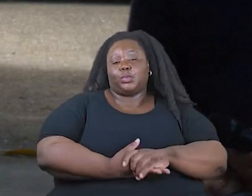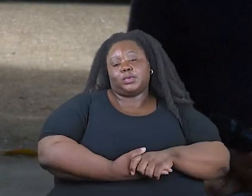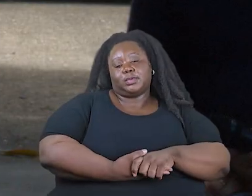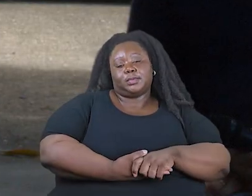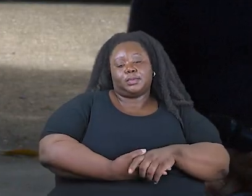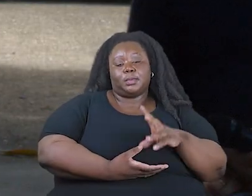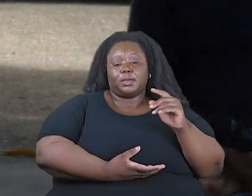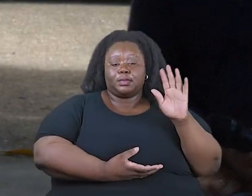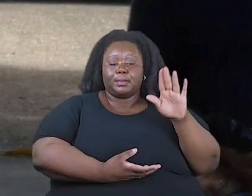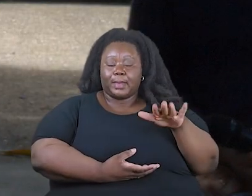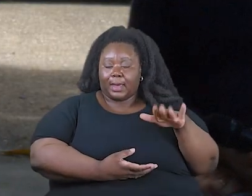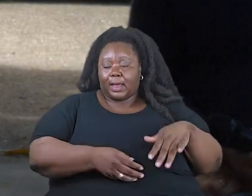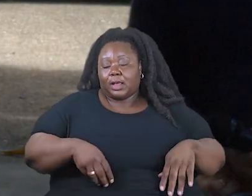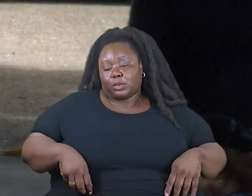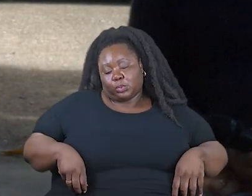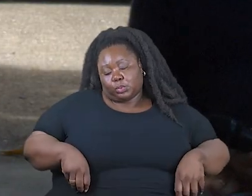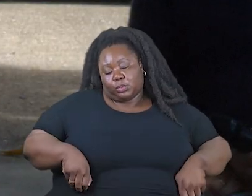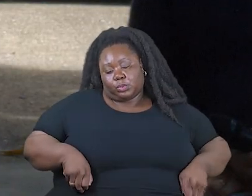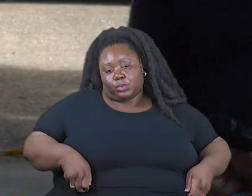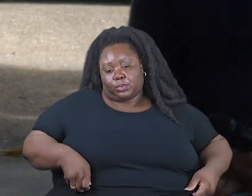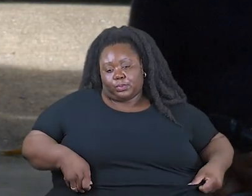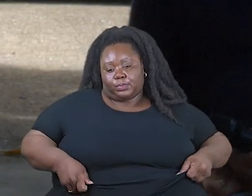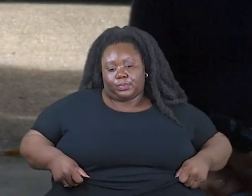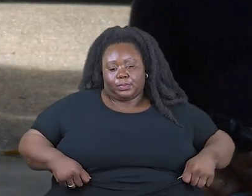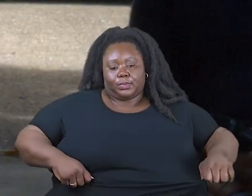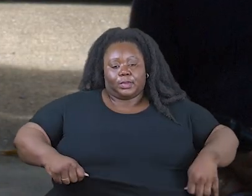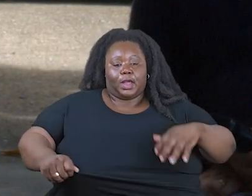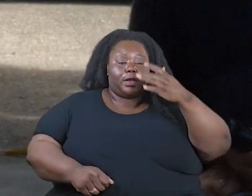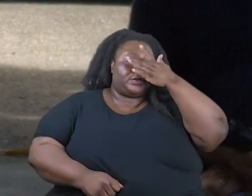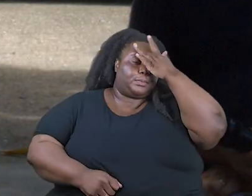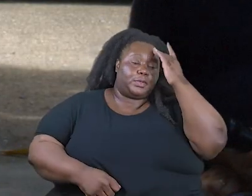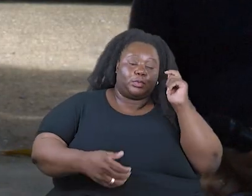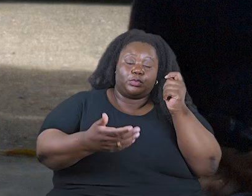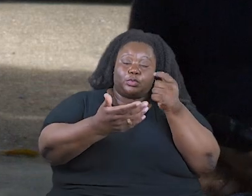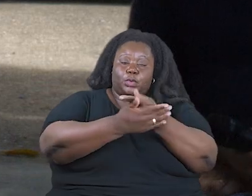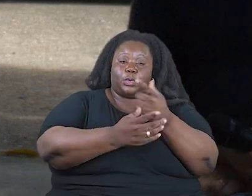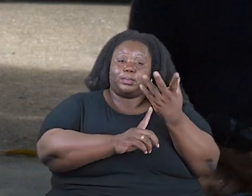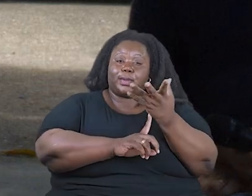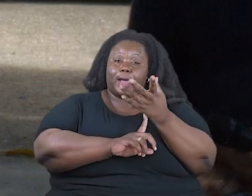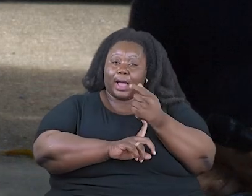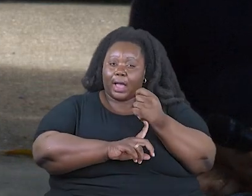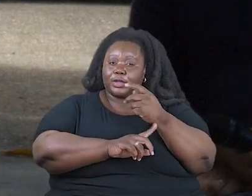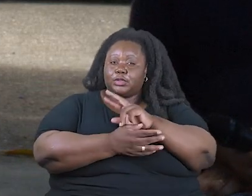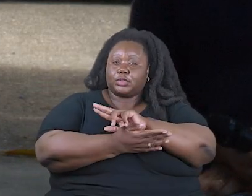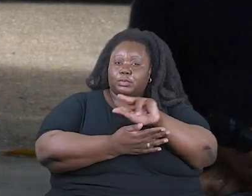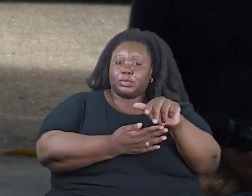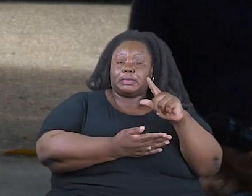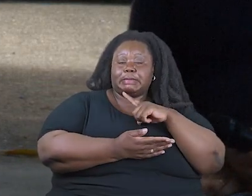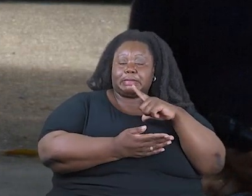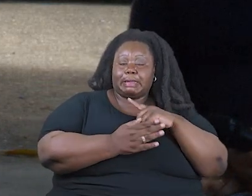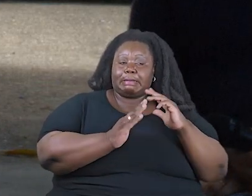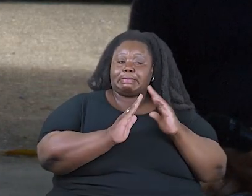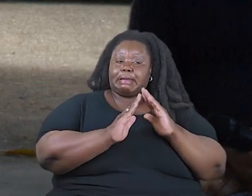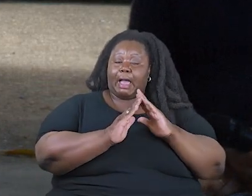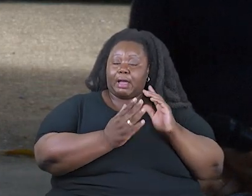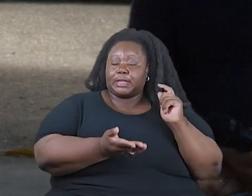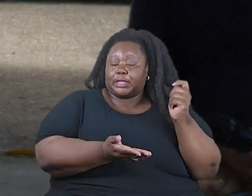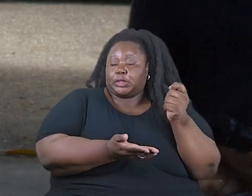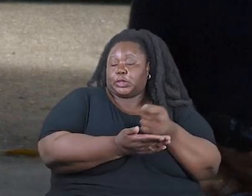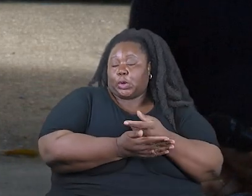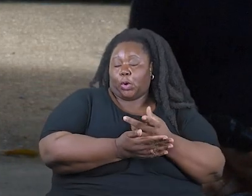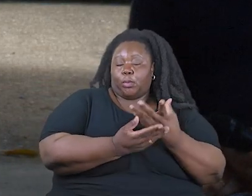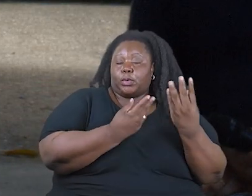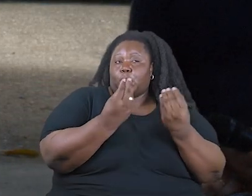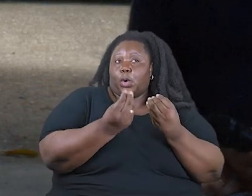que num preço mais acessível, as pessoas compram a arte múltipla? No geral, as pessoas têm em casa, sim, elas